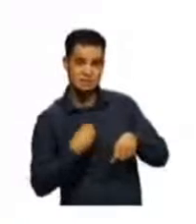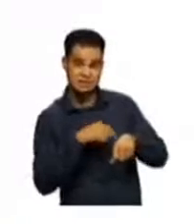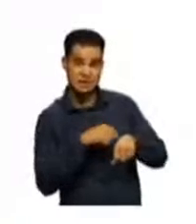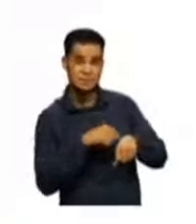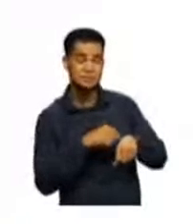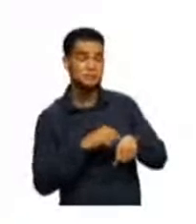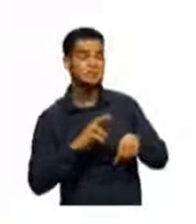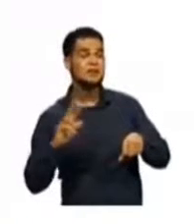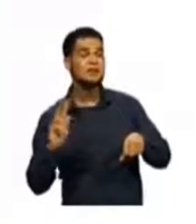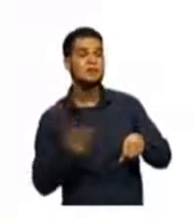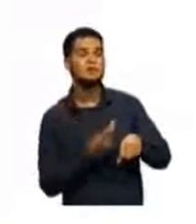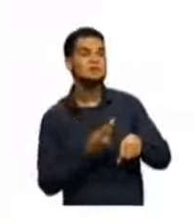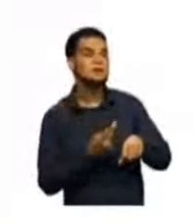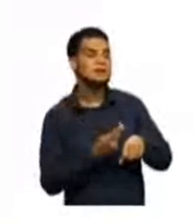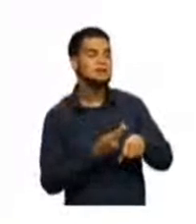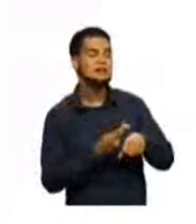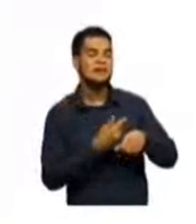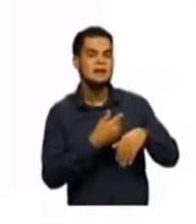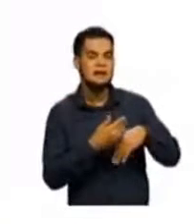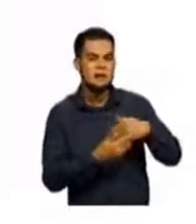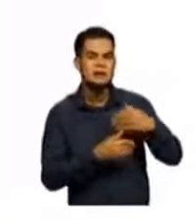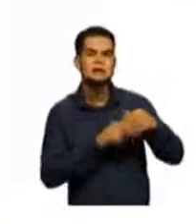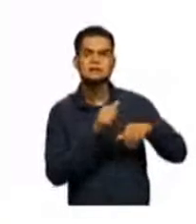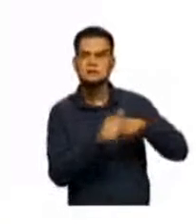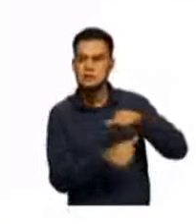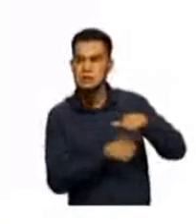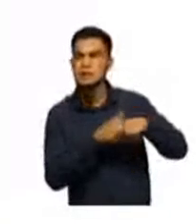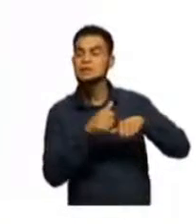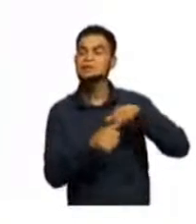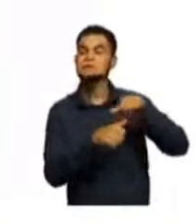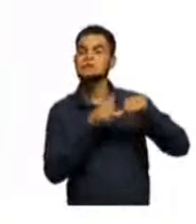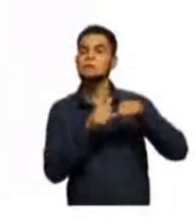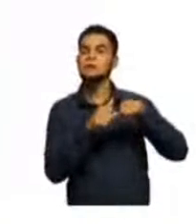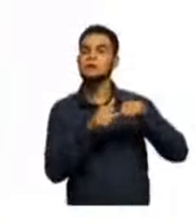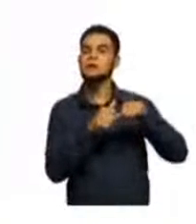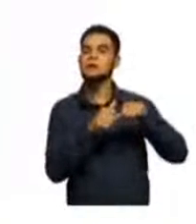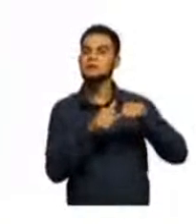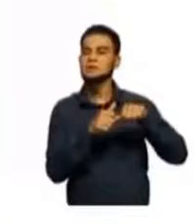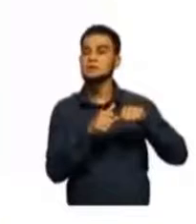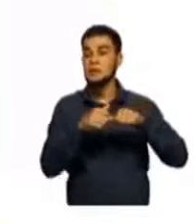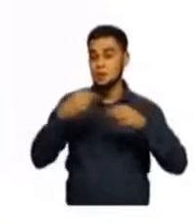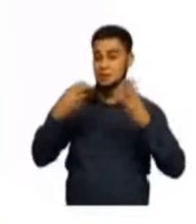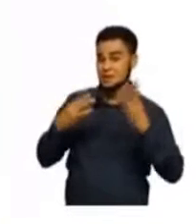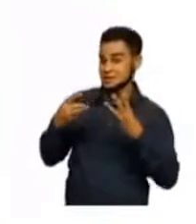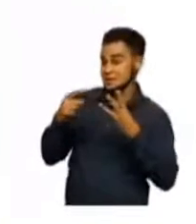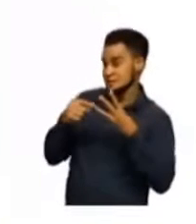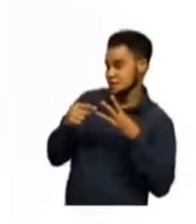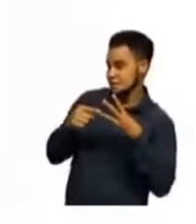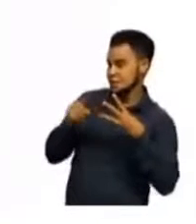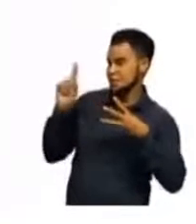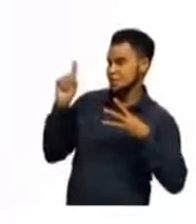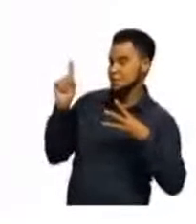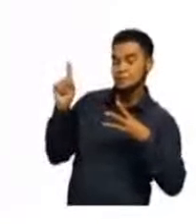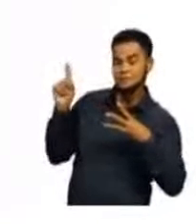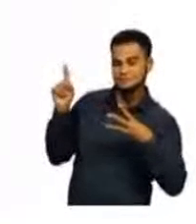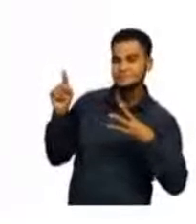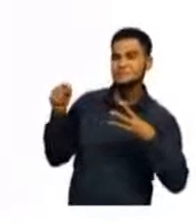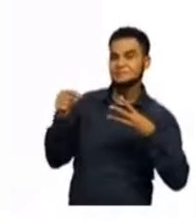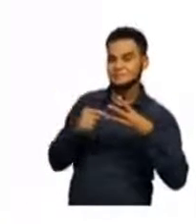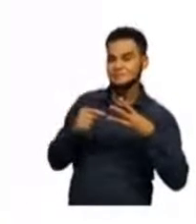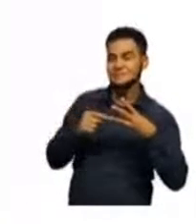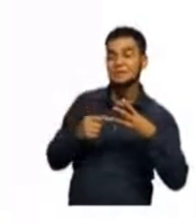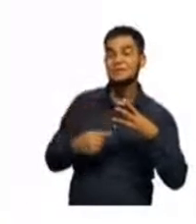o tripanossoma então ele vai se transformar em uma outra forma evolutiva, que é o tripomastigota, e vai no intestino do